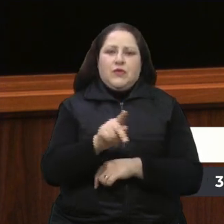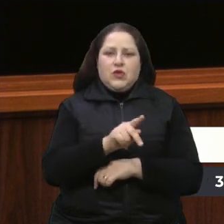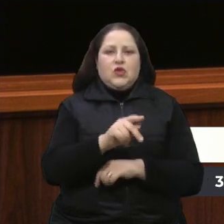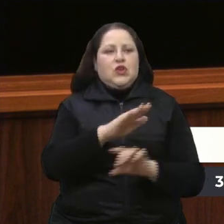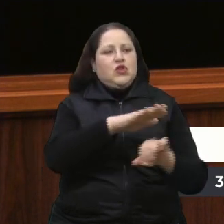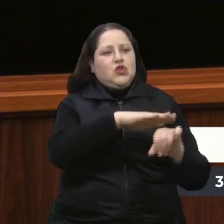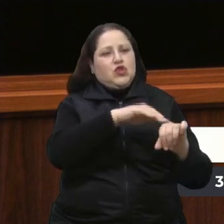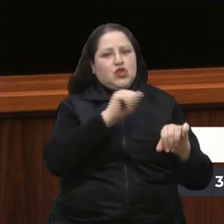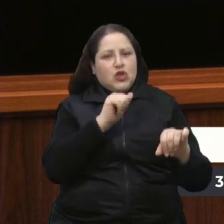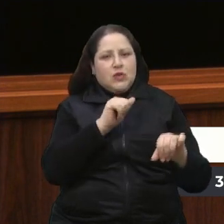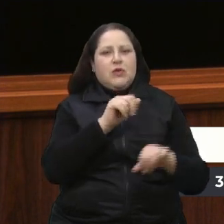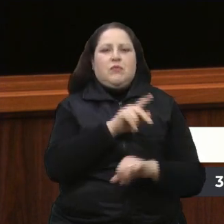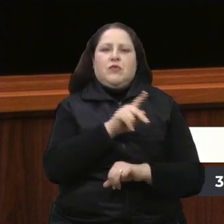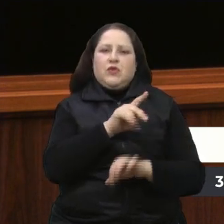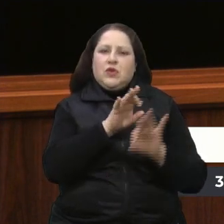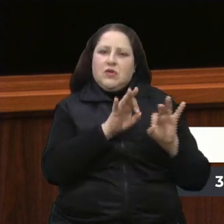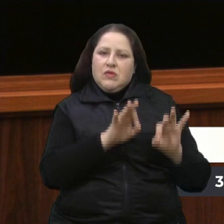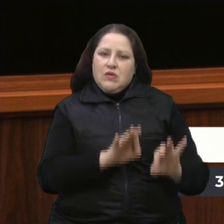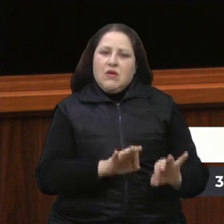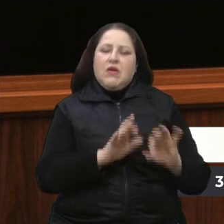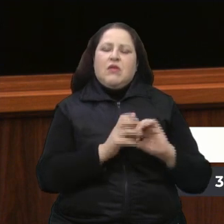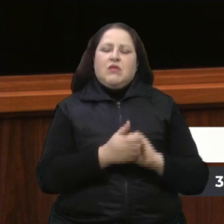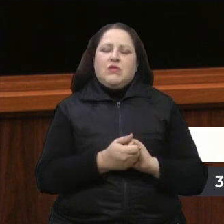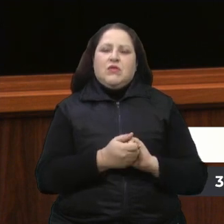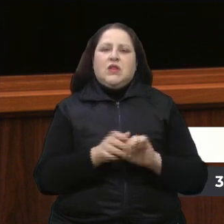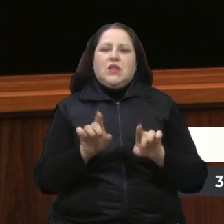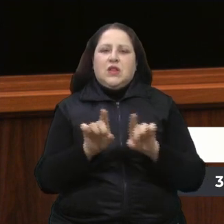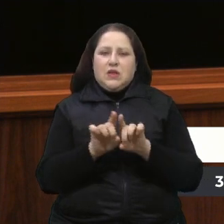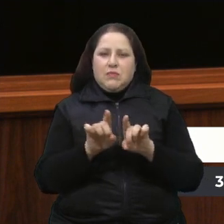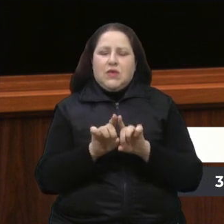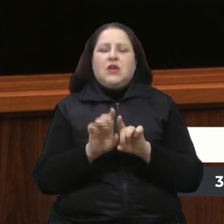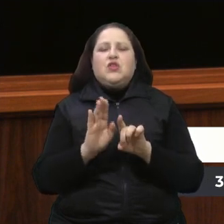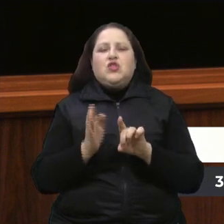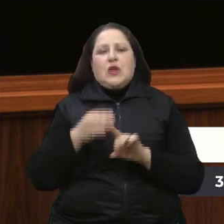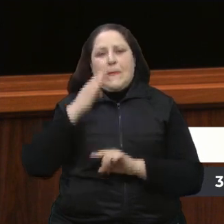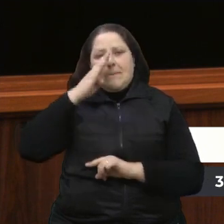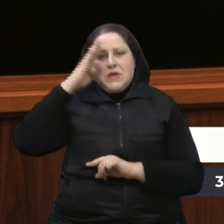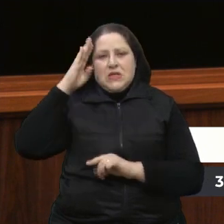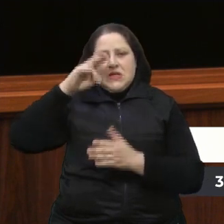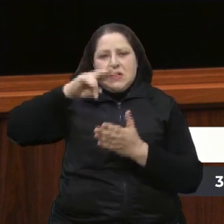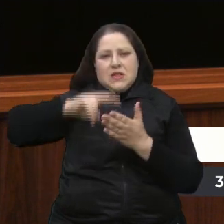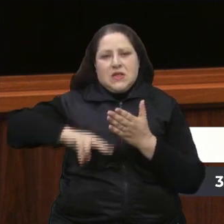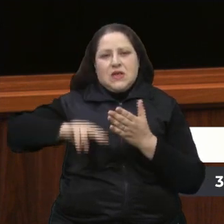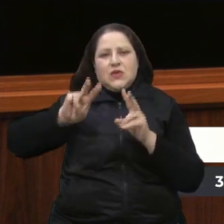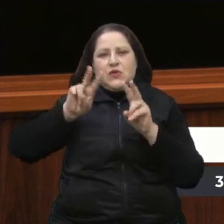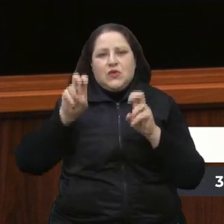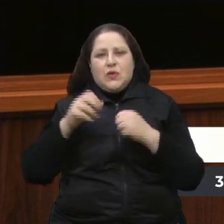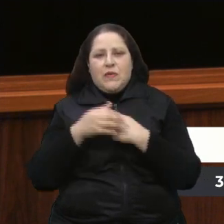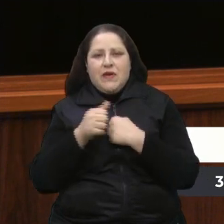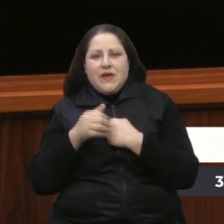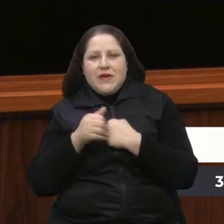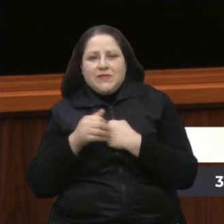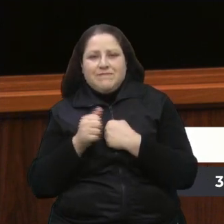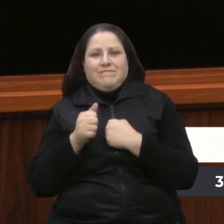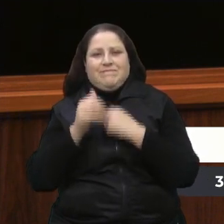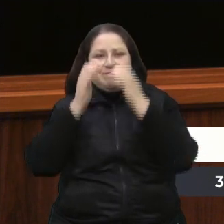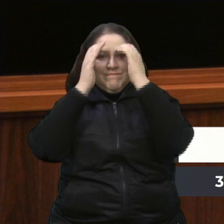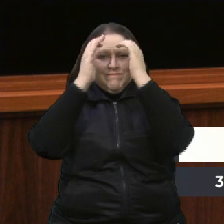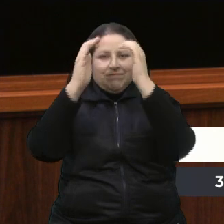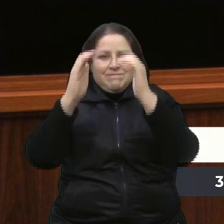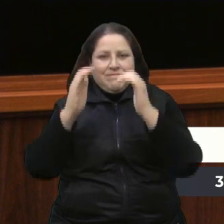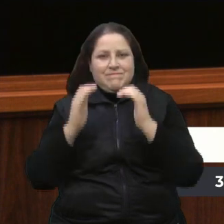E ao mesmo tempo tem toda essa questão que o vereador Bressan leu da afetividade do carinho e do respeito